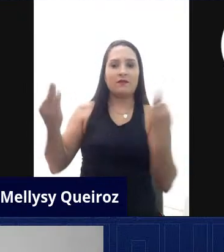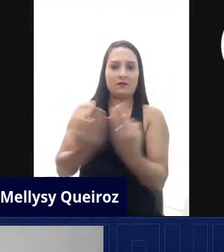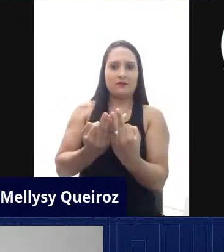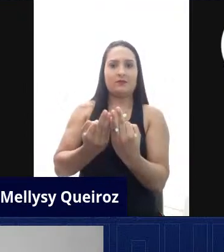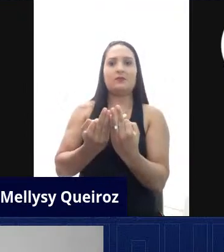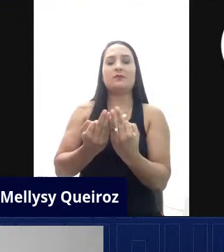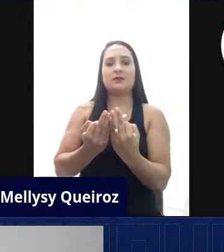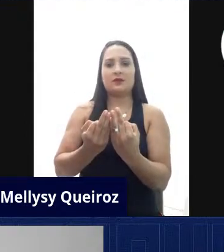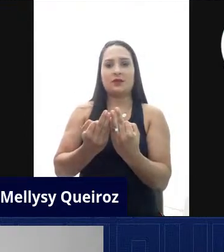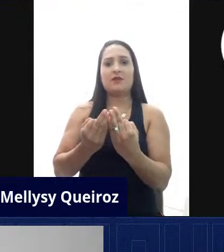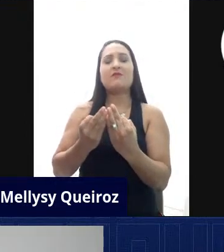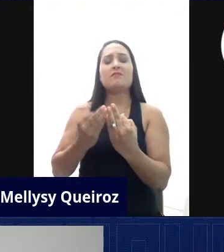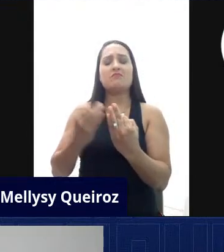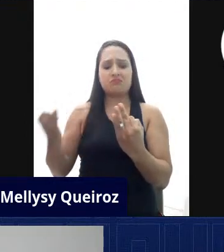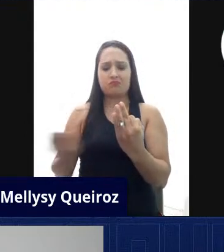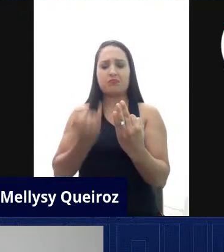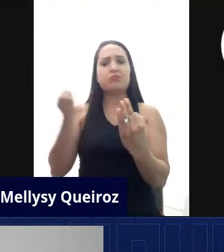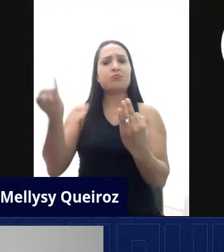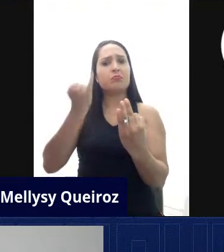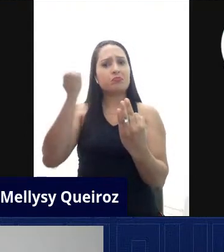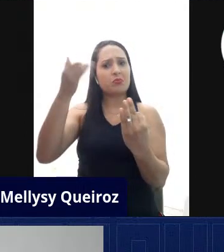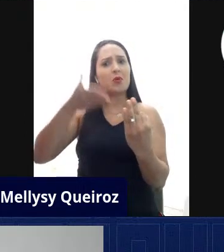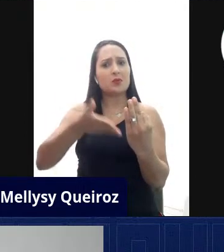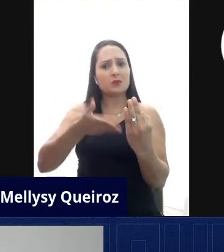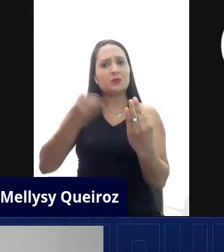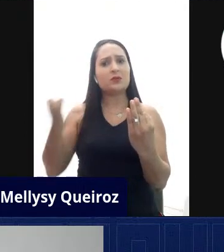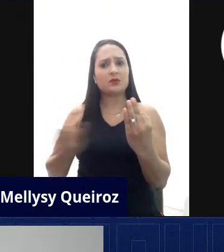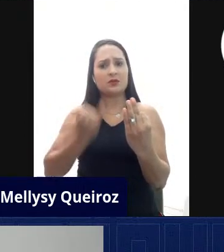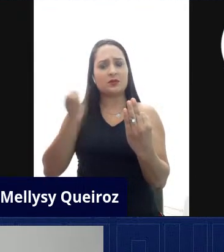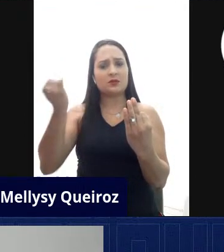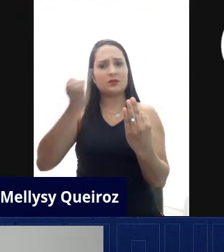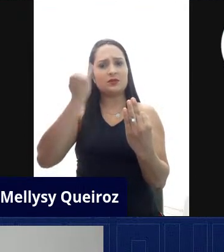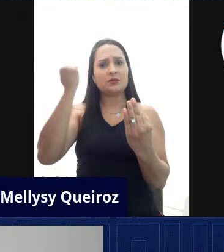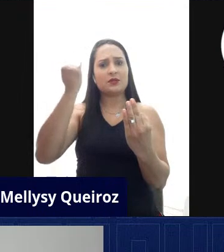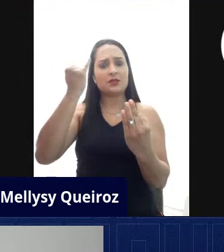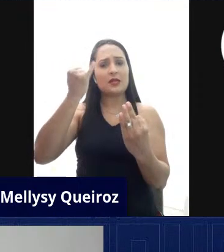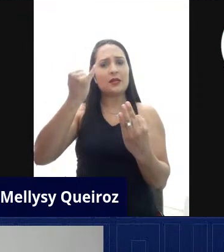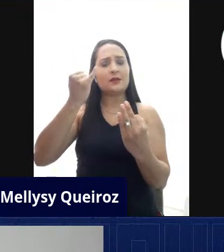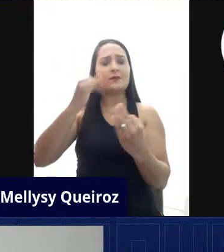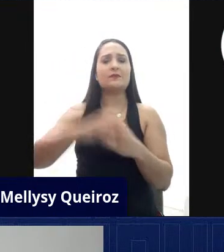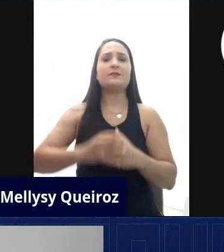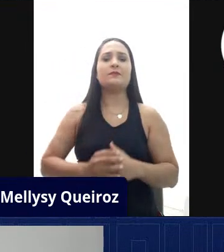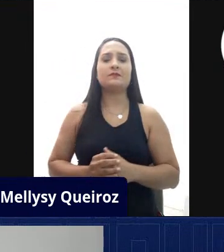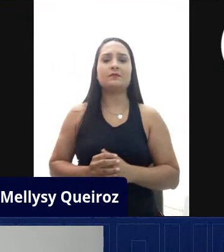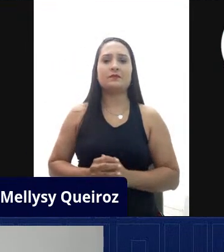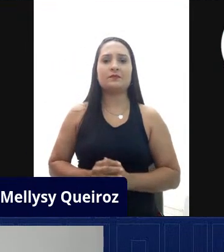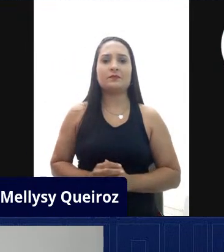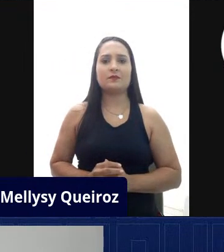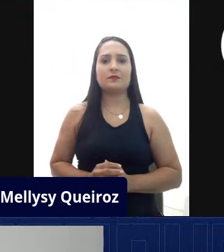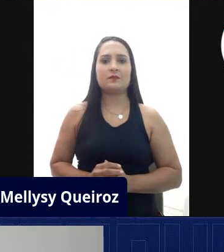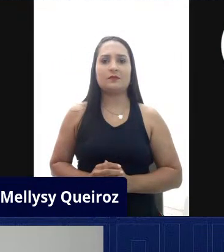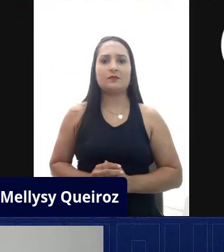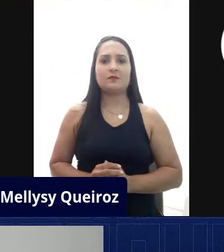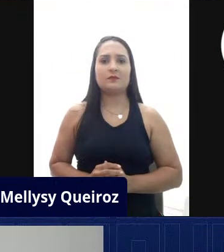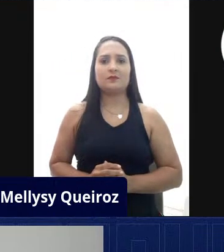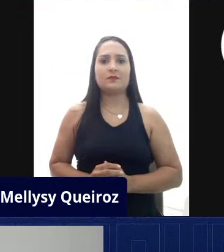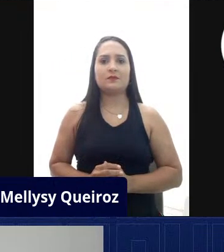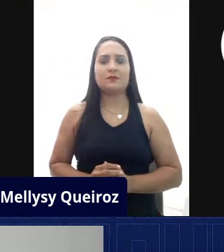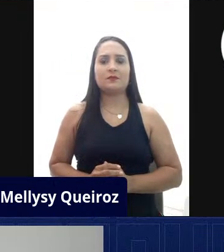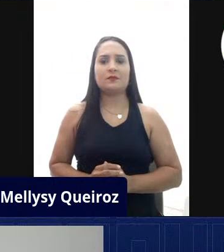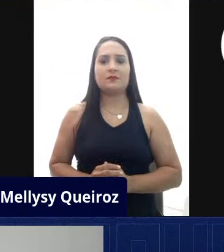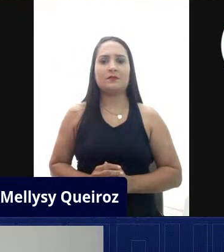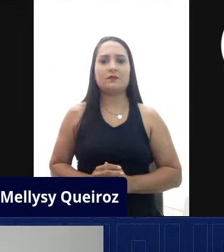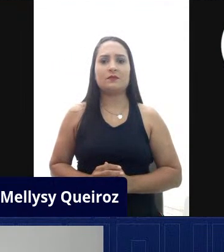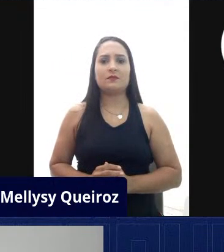é muito importante, é um dos nossos fatos sociais principais, mas ela não pode ser, por isso, a reprodução pura